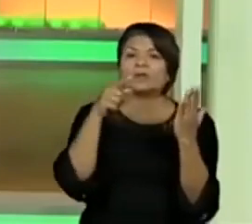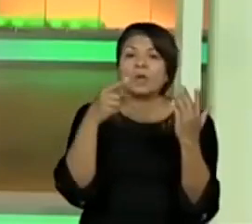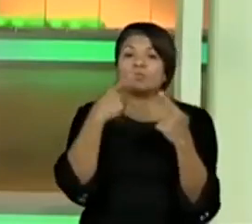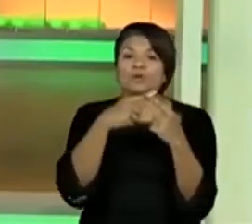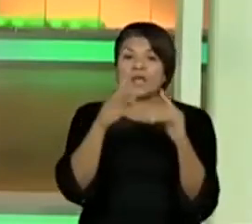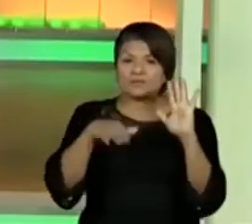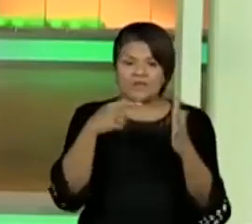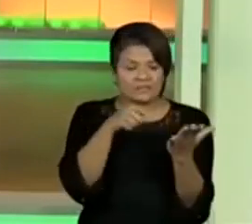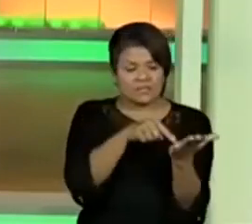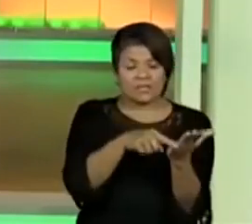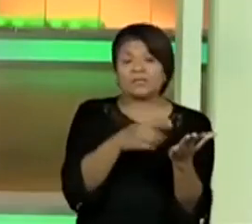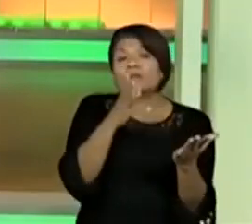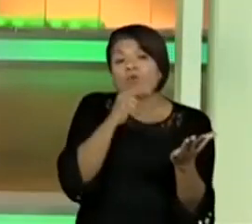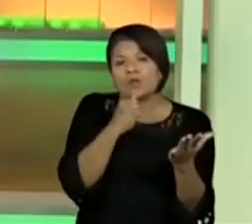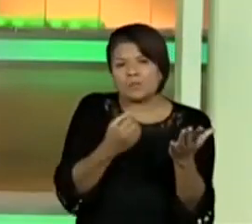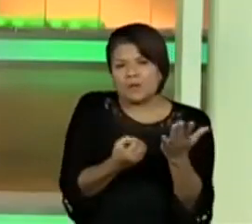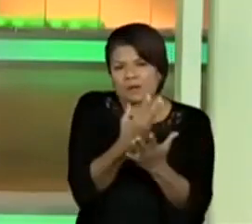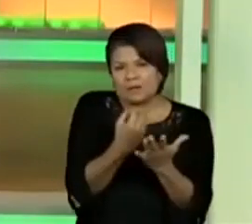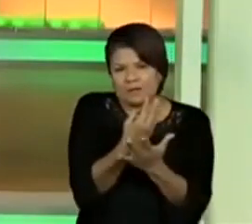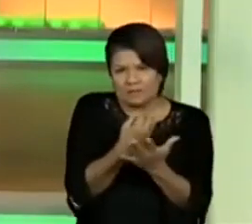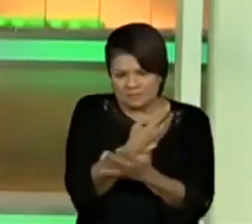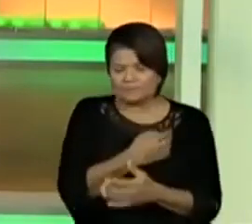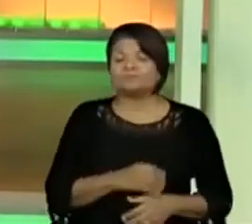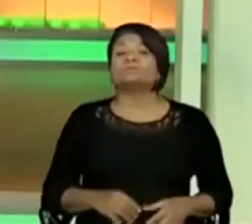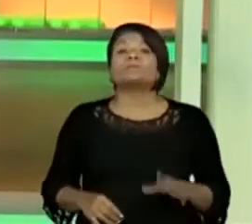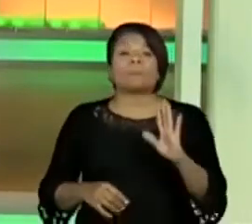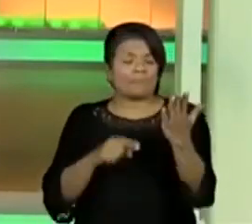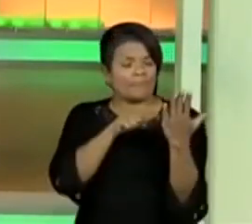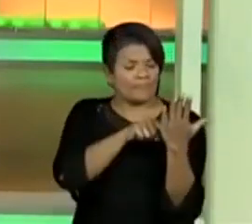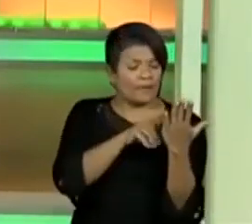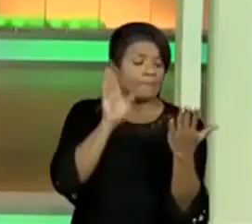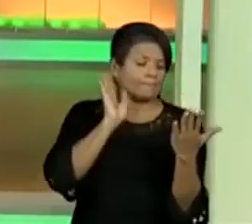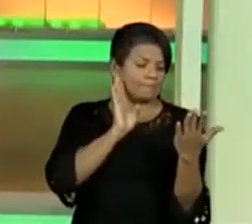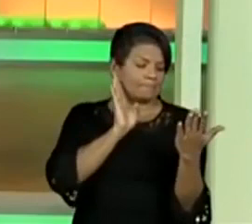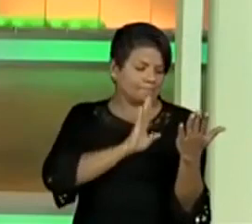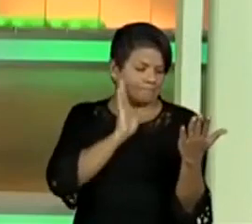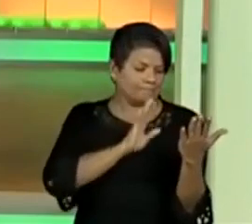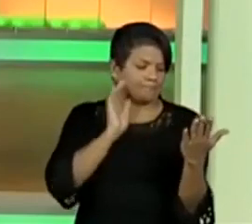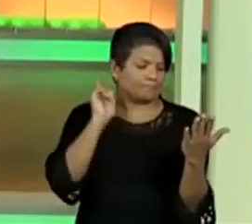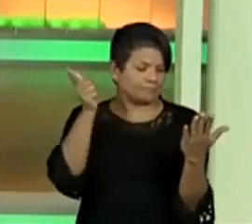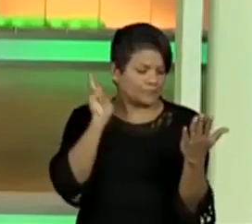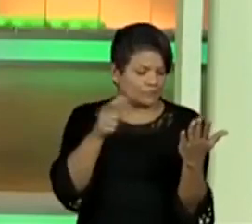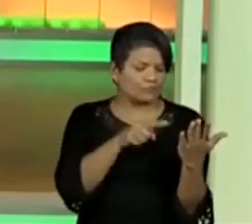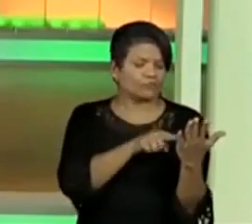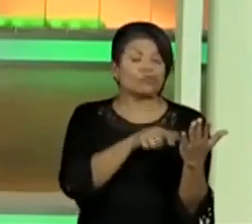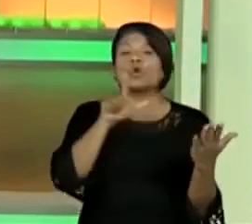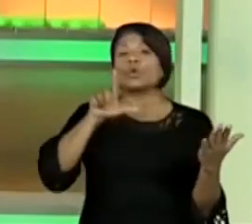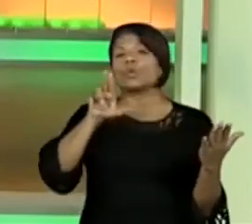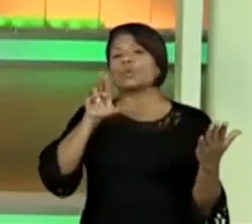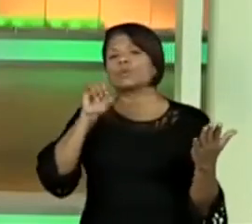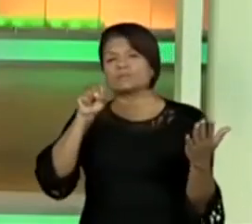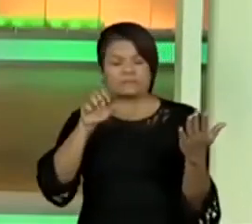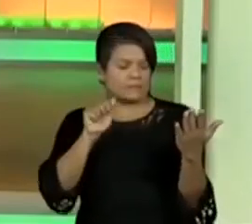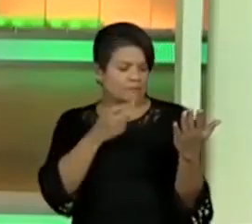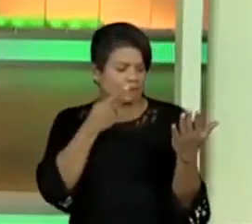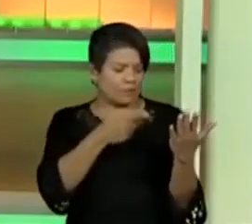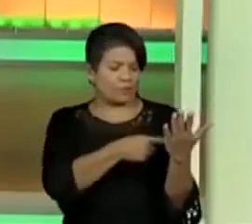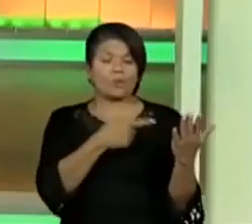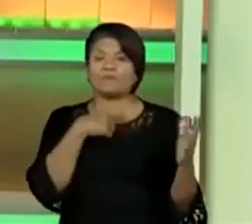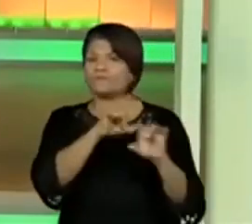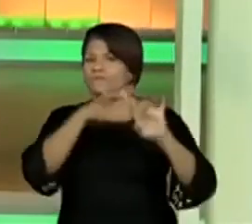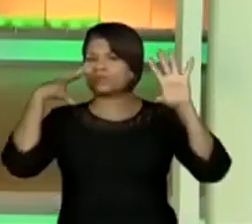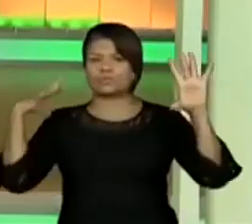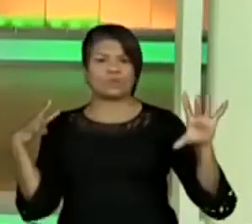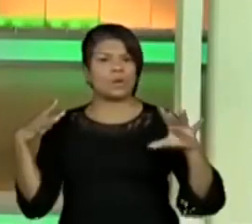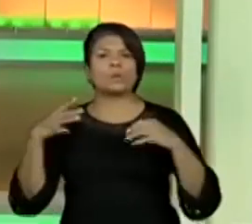atualizar, mas... Olha lá, e a mim disse que é bacana e divertido. A Luísa disse que o passeio é muito virtual.